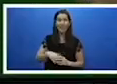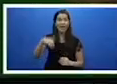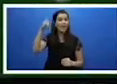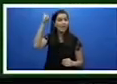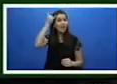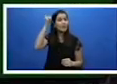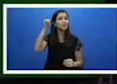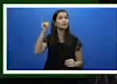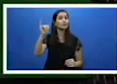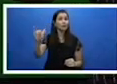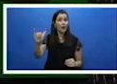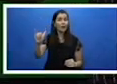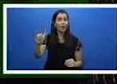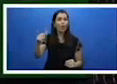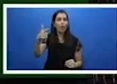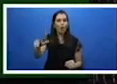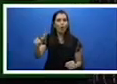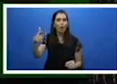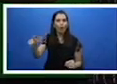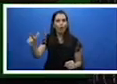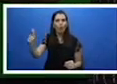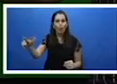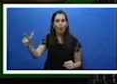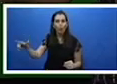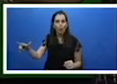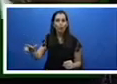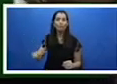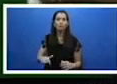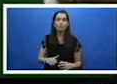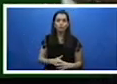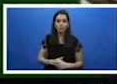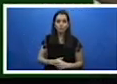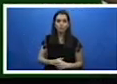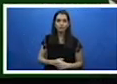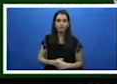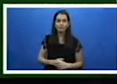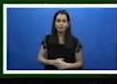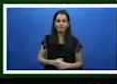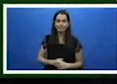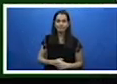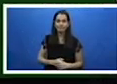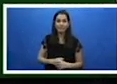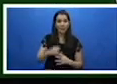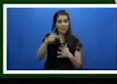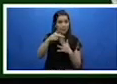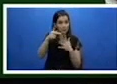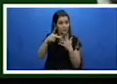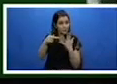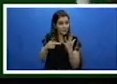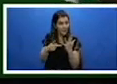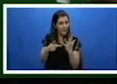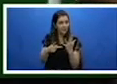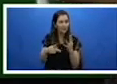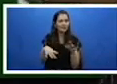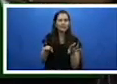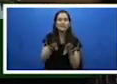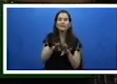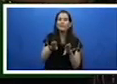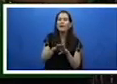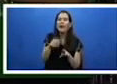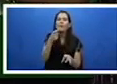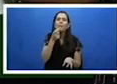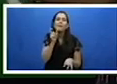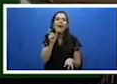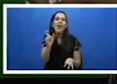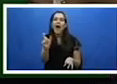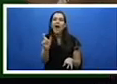evitar repetições excessivas, tá, crianças? Dos personagens e de termos